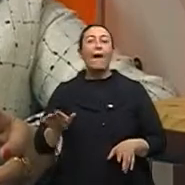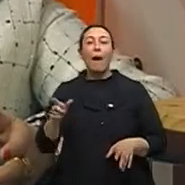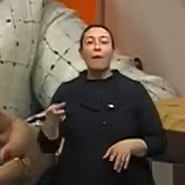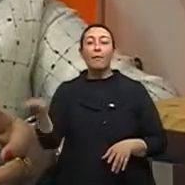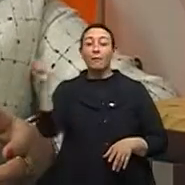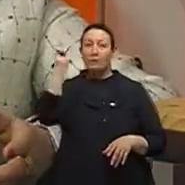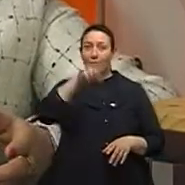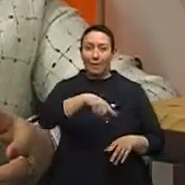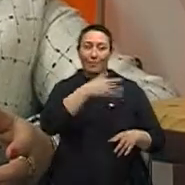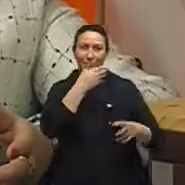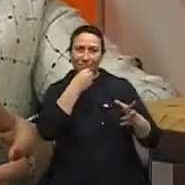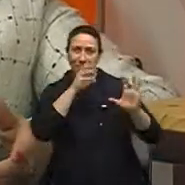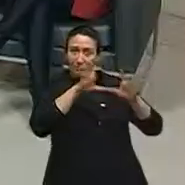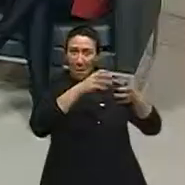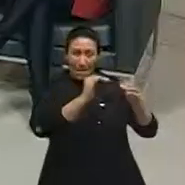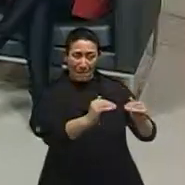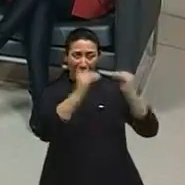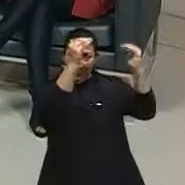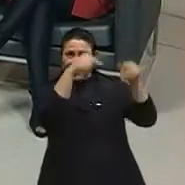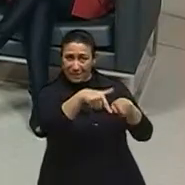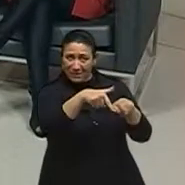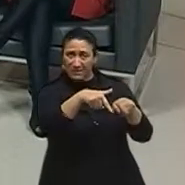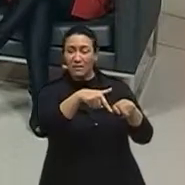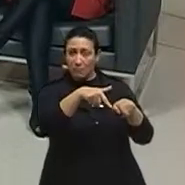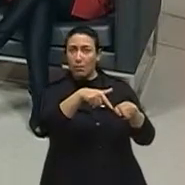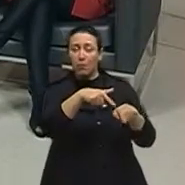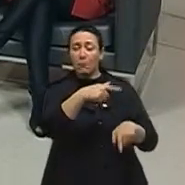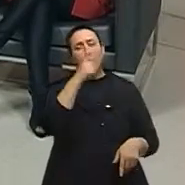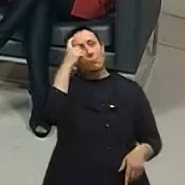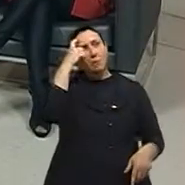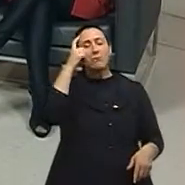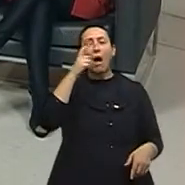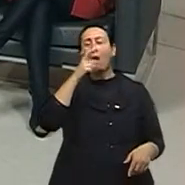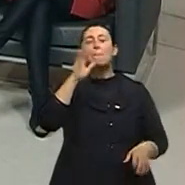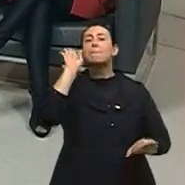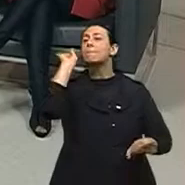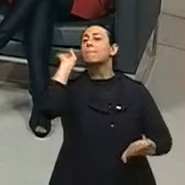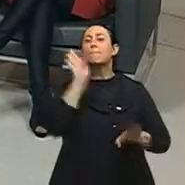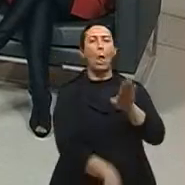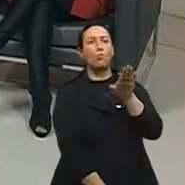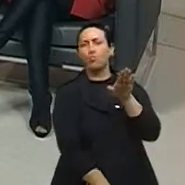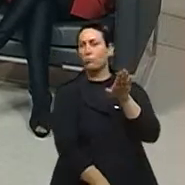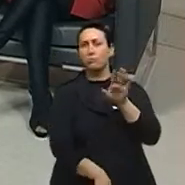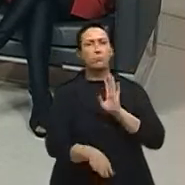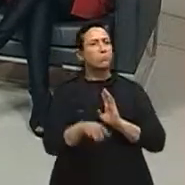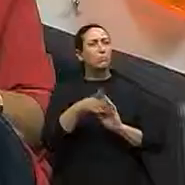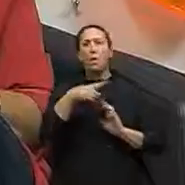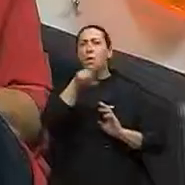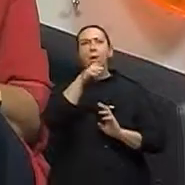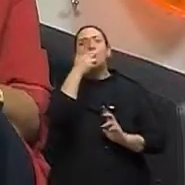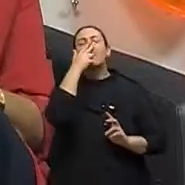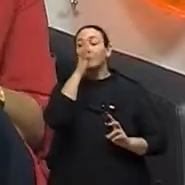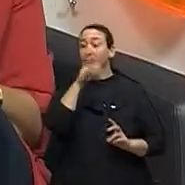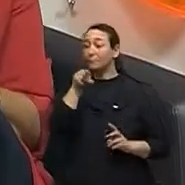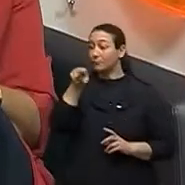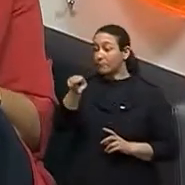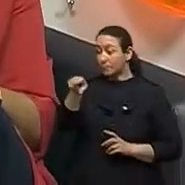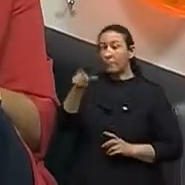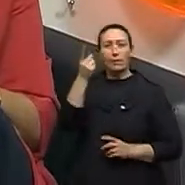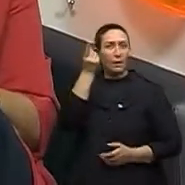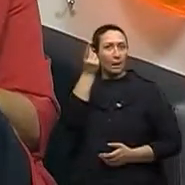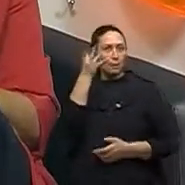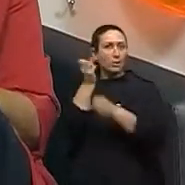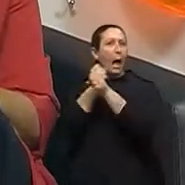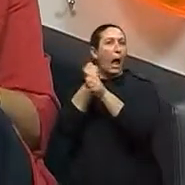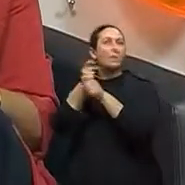idade os mais velhos se dão menos idade 19 anos em média H menos tá e eu te pergunto isso quer dizer que ele se sente